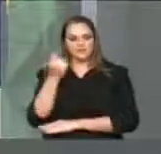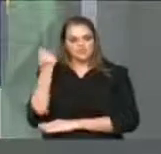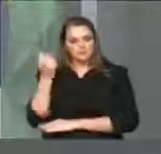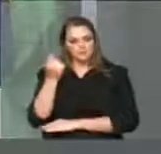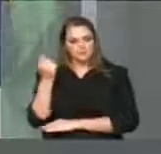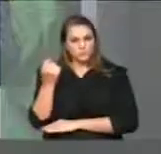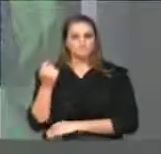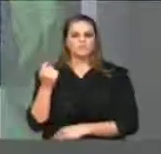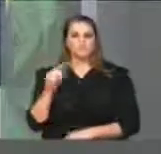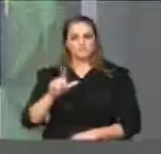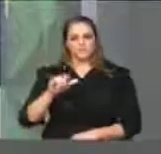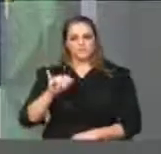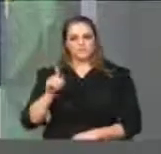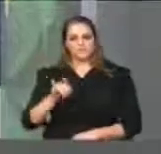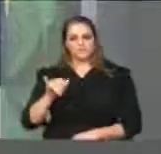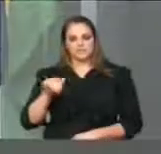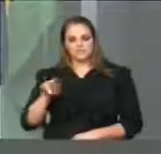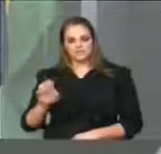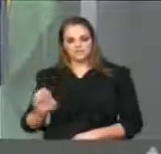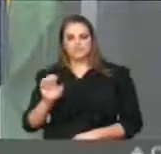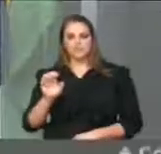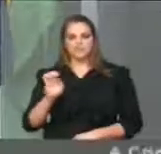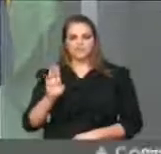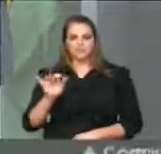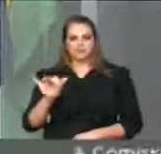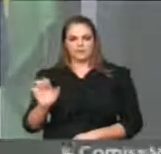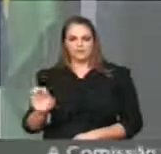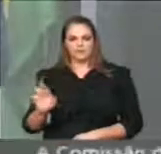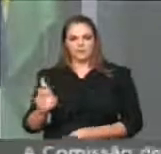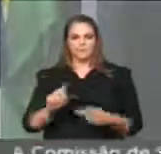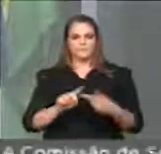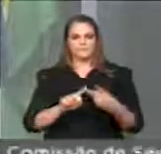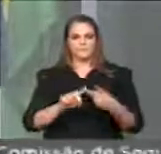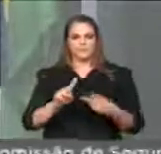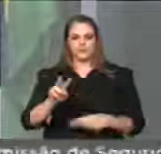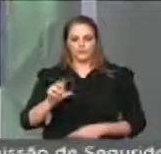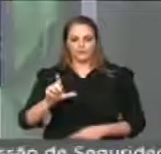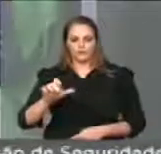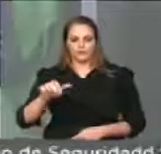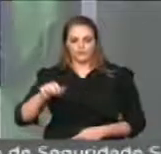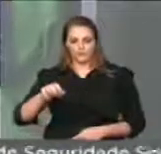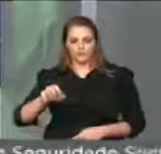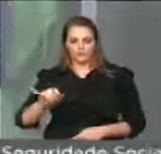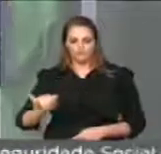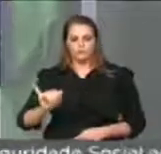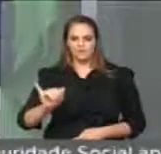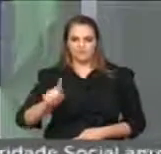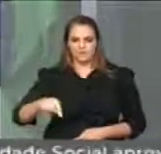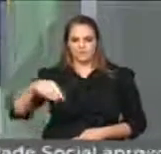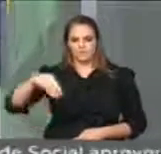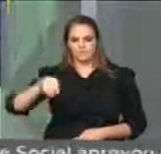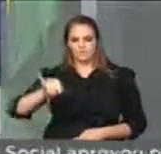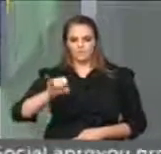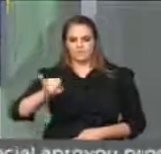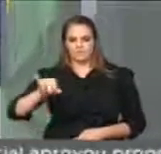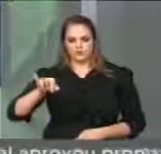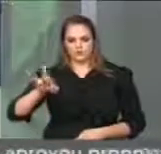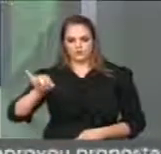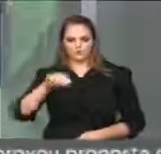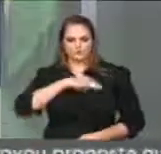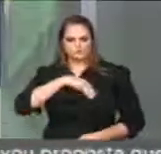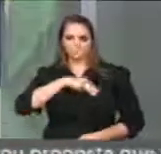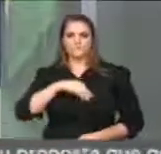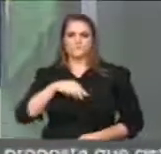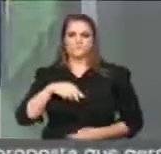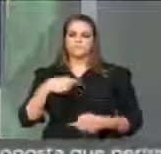Sul, Lisiane Bayer e missionário Volney. São deputados que realizam um trabalho extraordinário